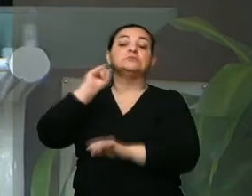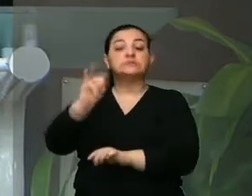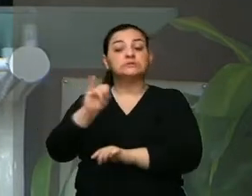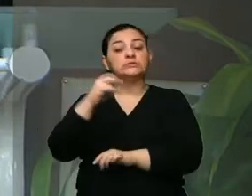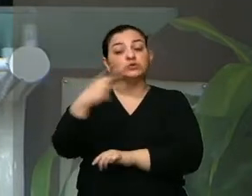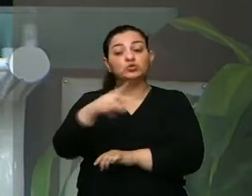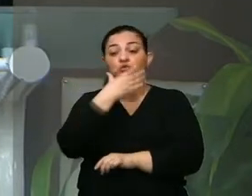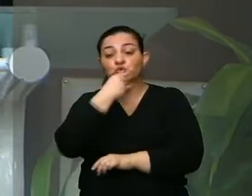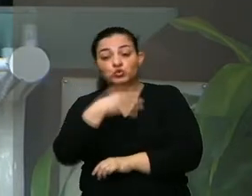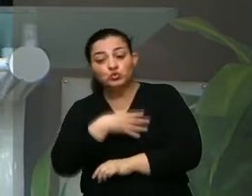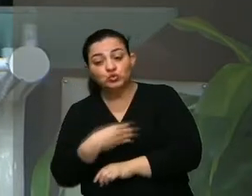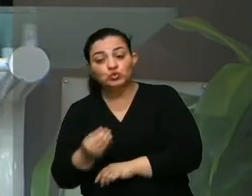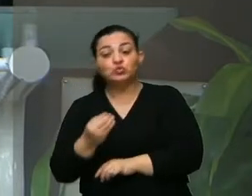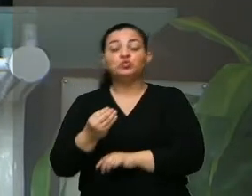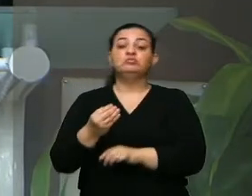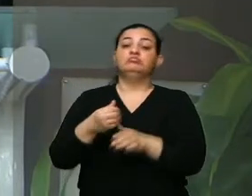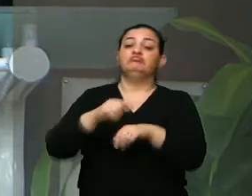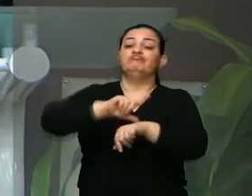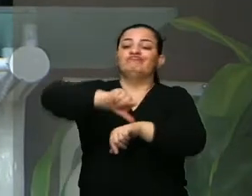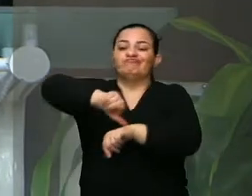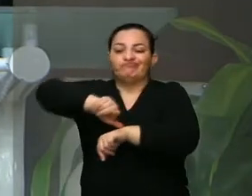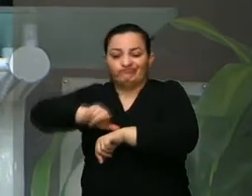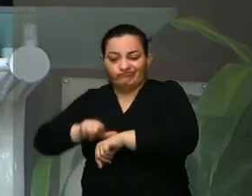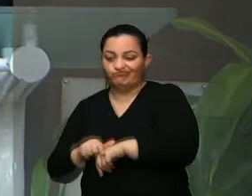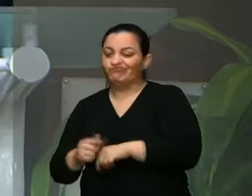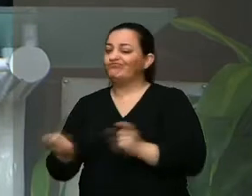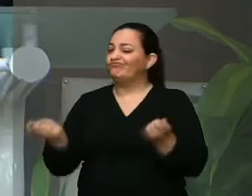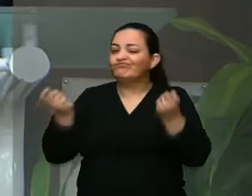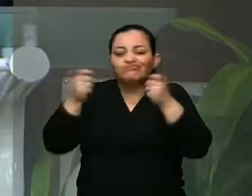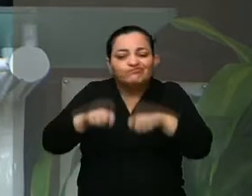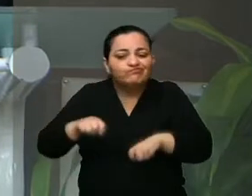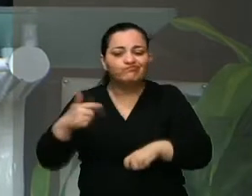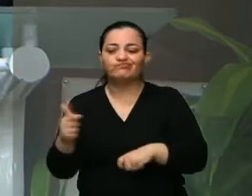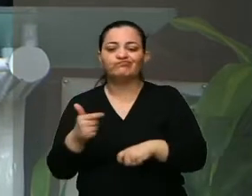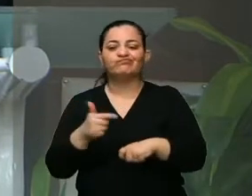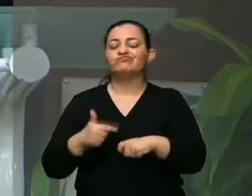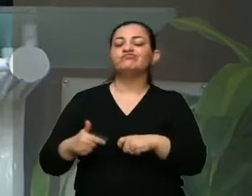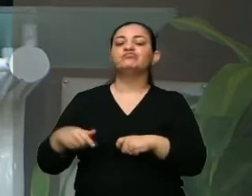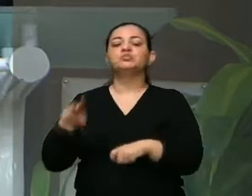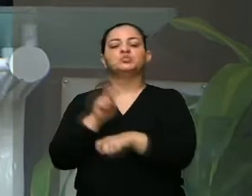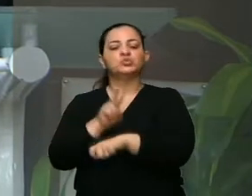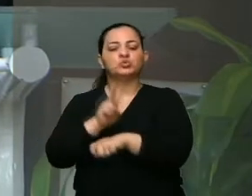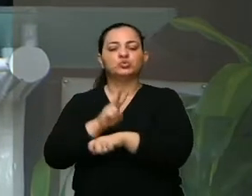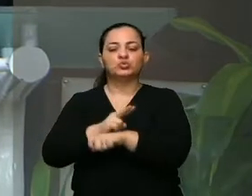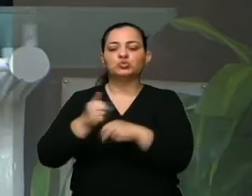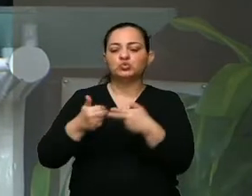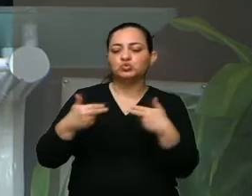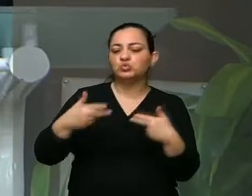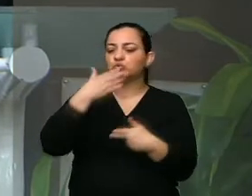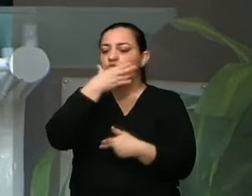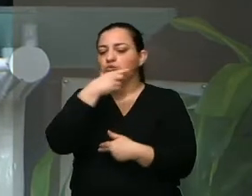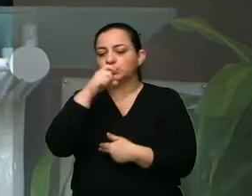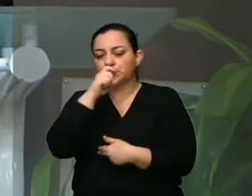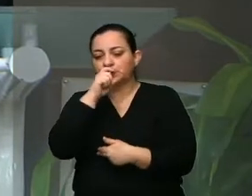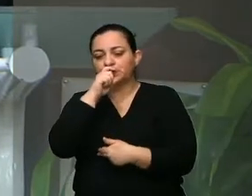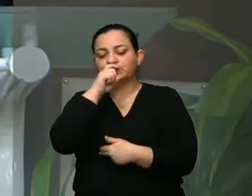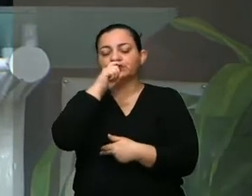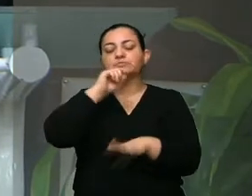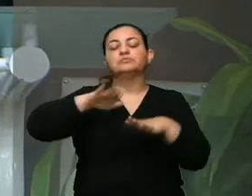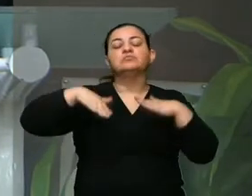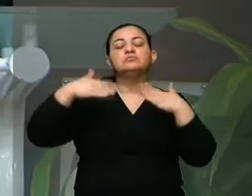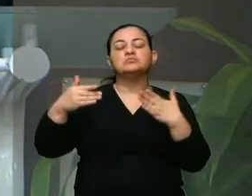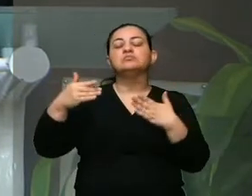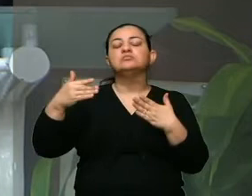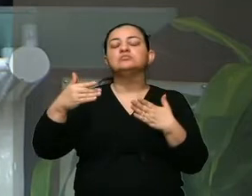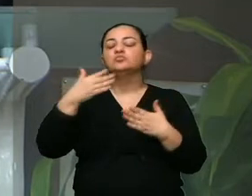seu filho era um atrasado sem capacidade de tomar conta dos negócios de seu pai então aquele tutor